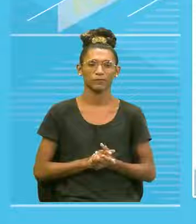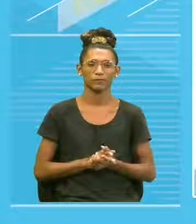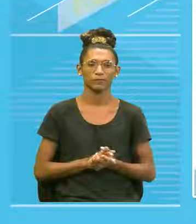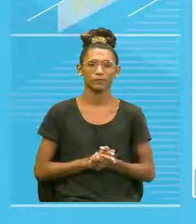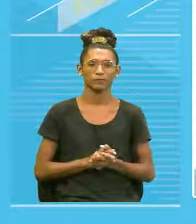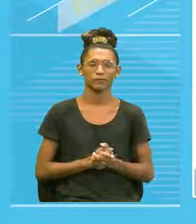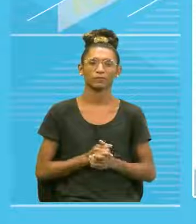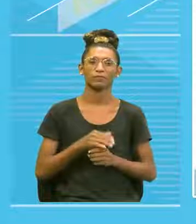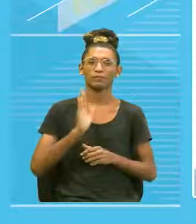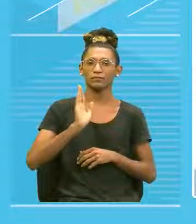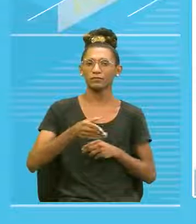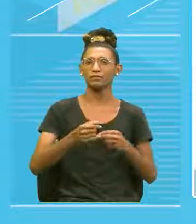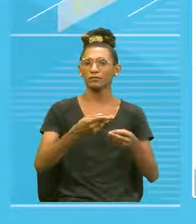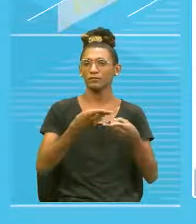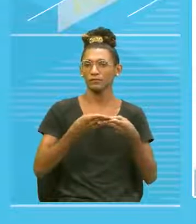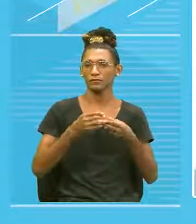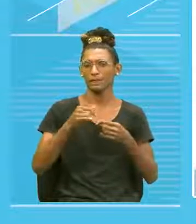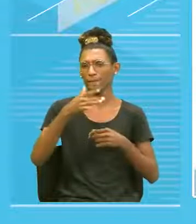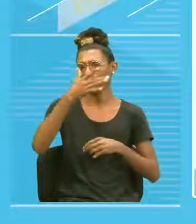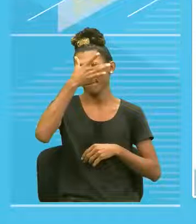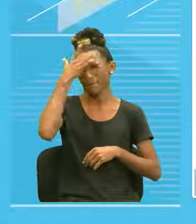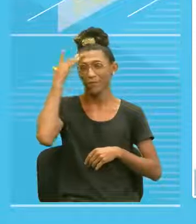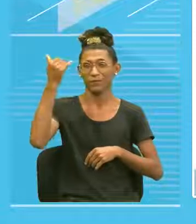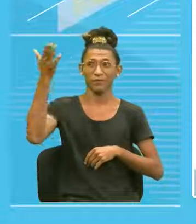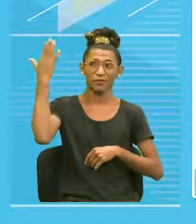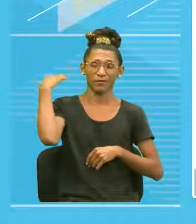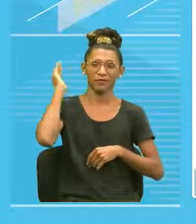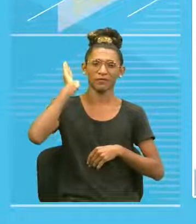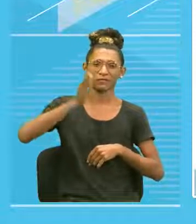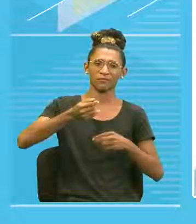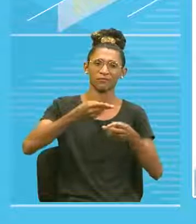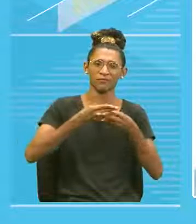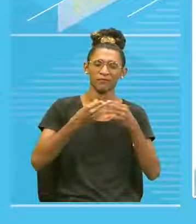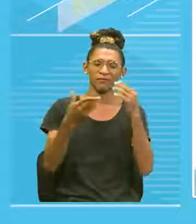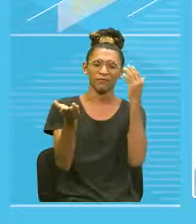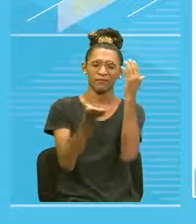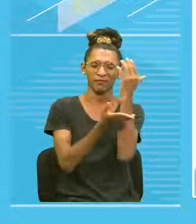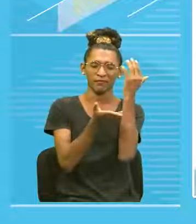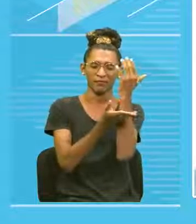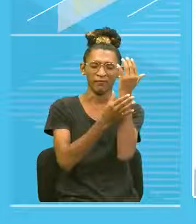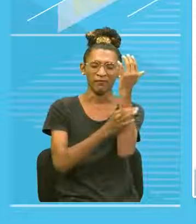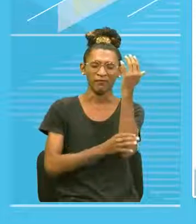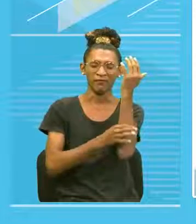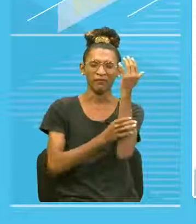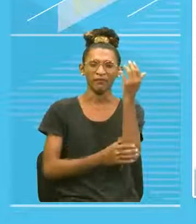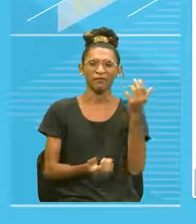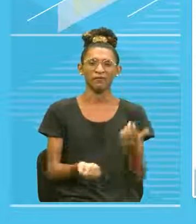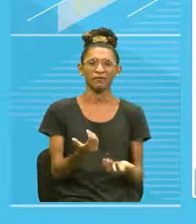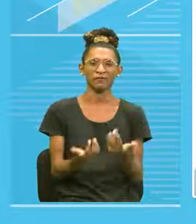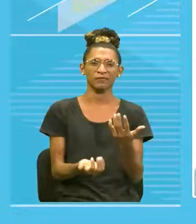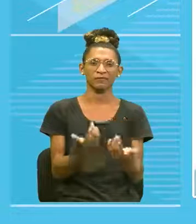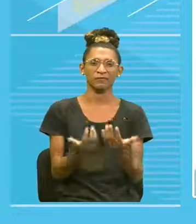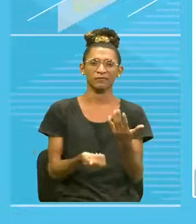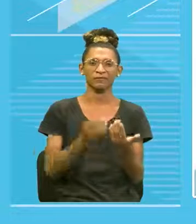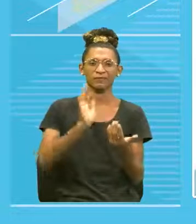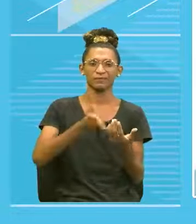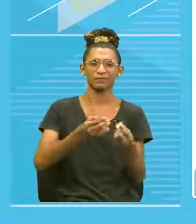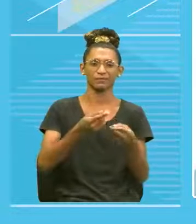eu já usava lenha né turma Olha a gente parece uma coisa de muito tempo